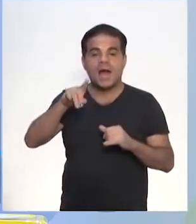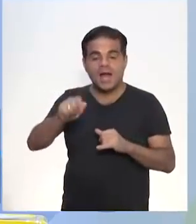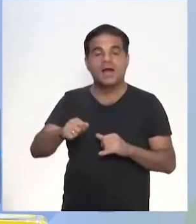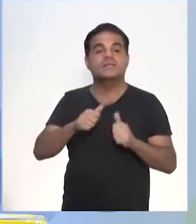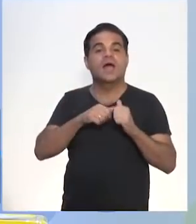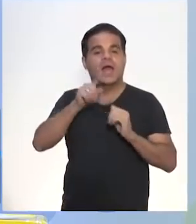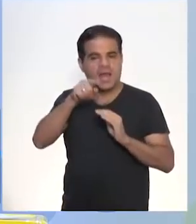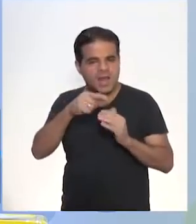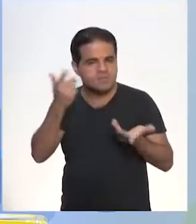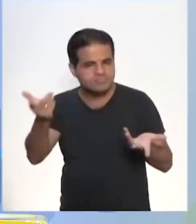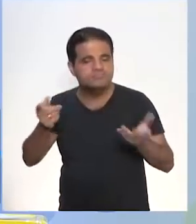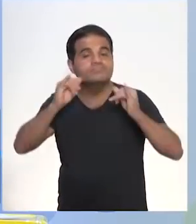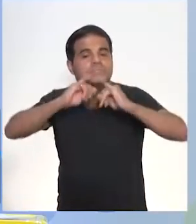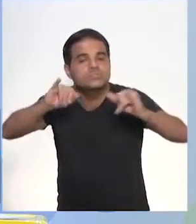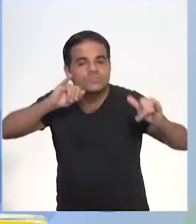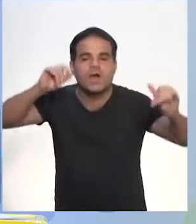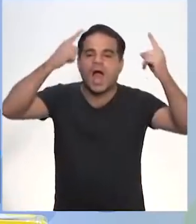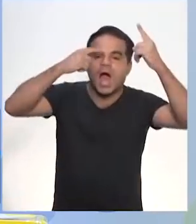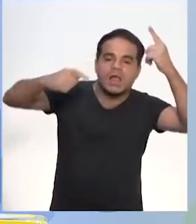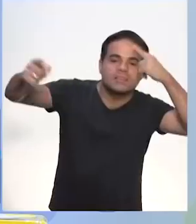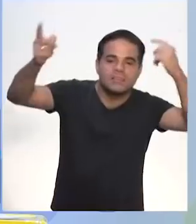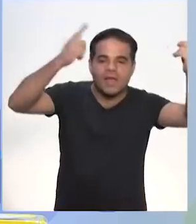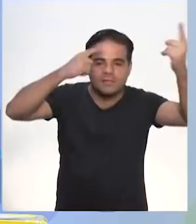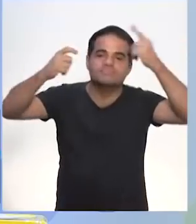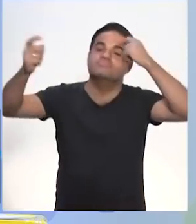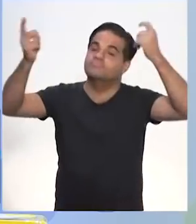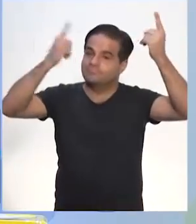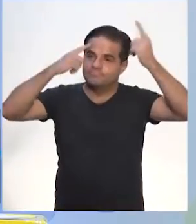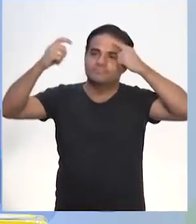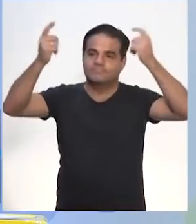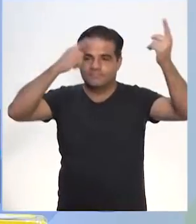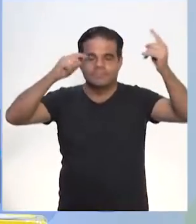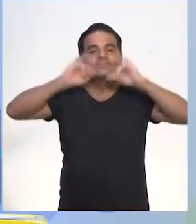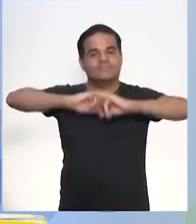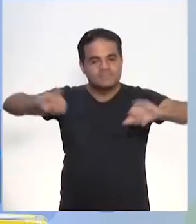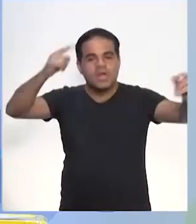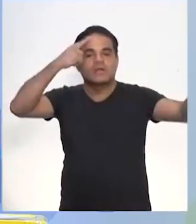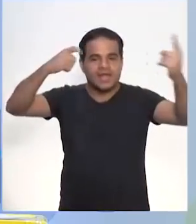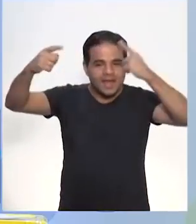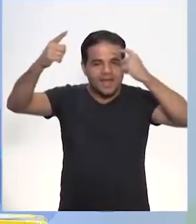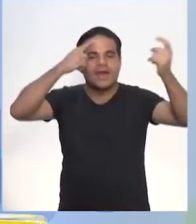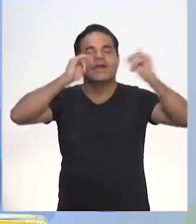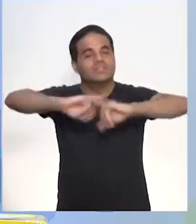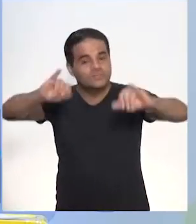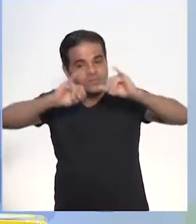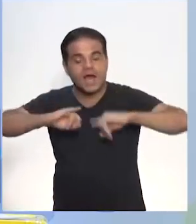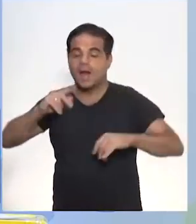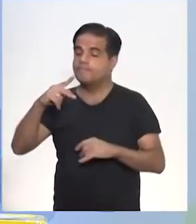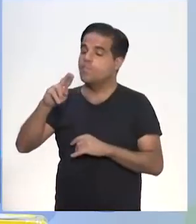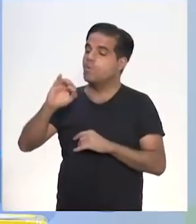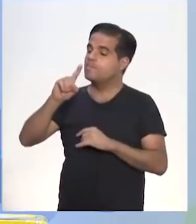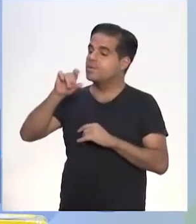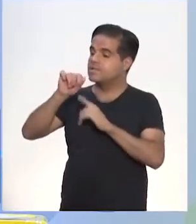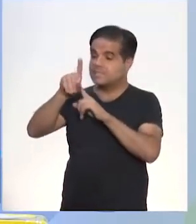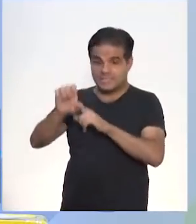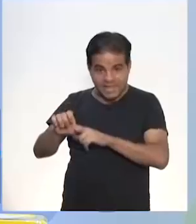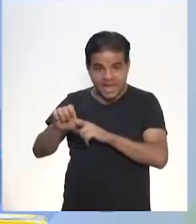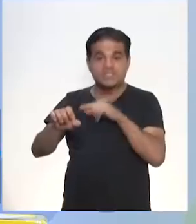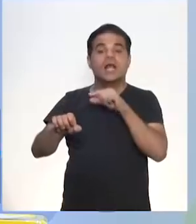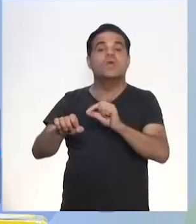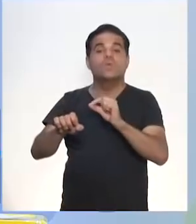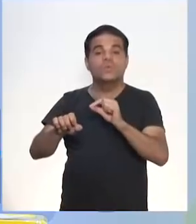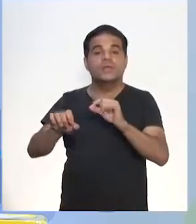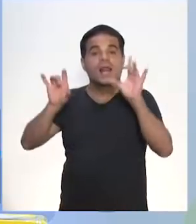linha de divulgar ideias. Então, eu propago ideias através da propaganda. E a publicidade, ela